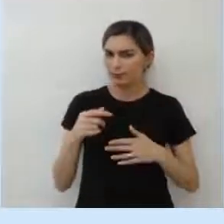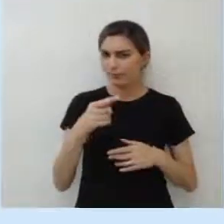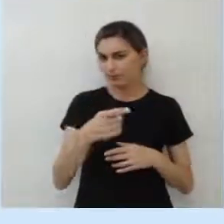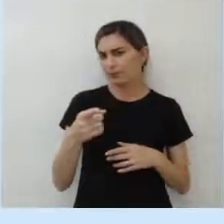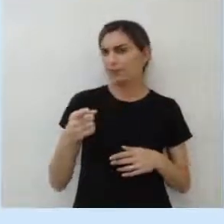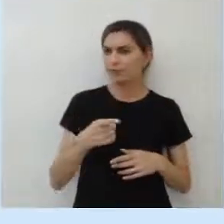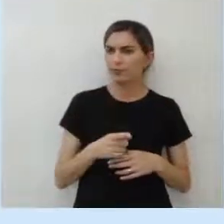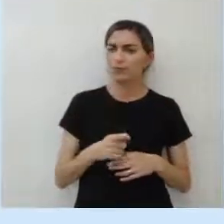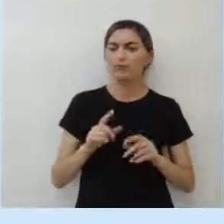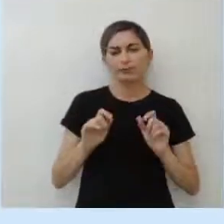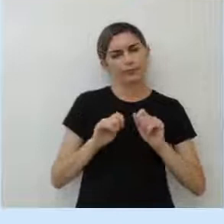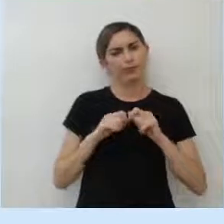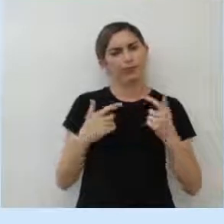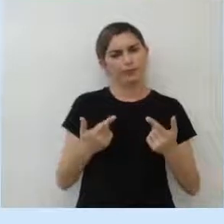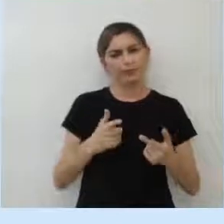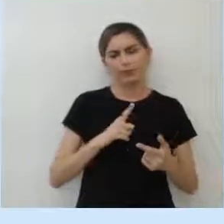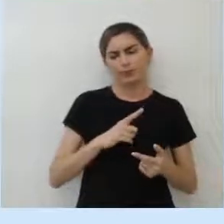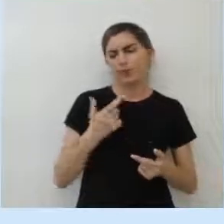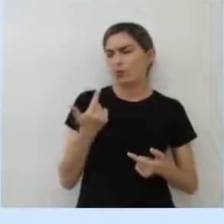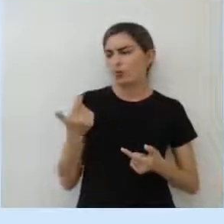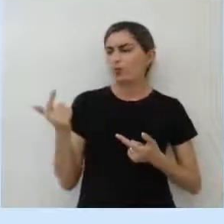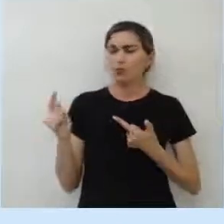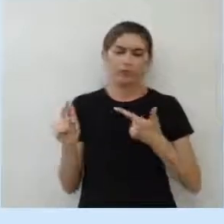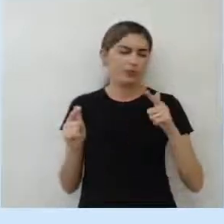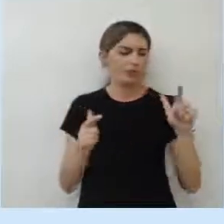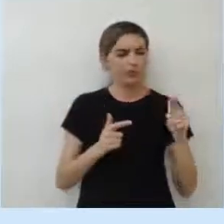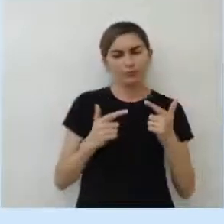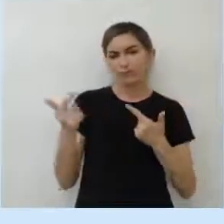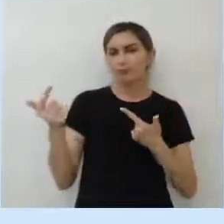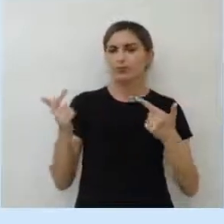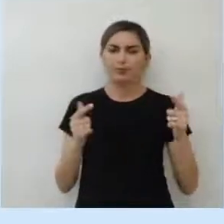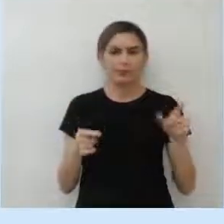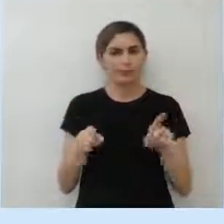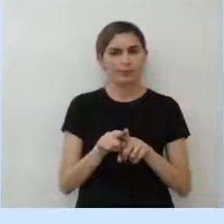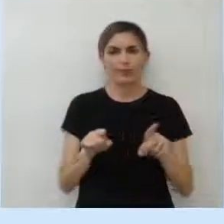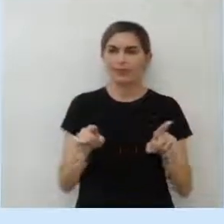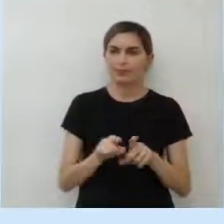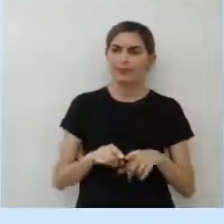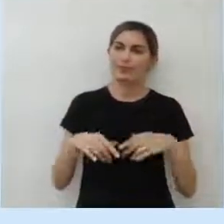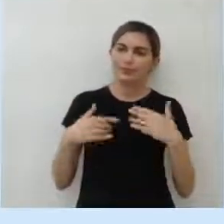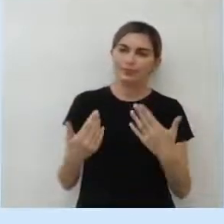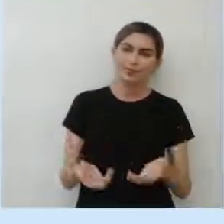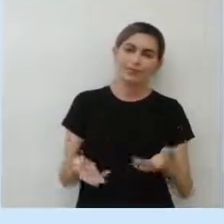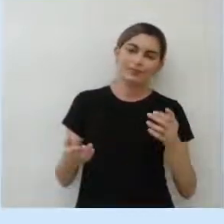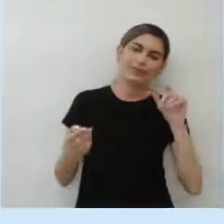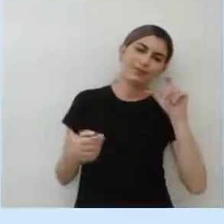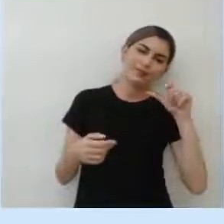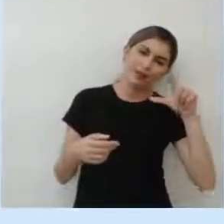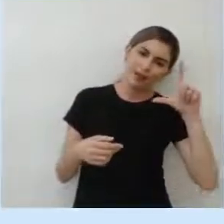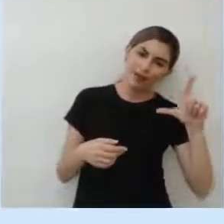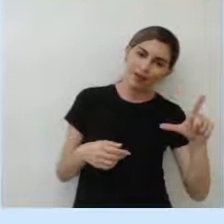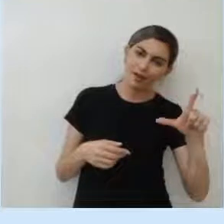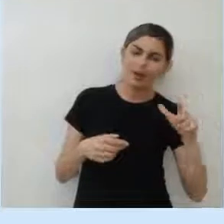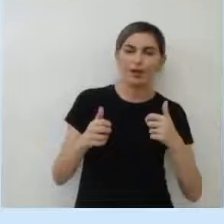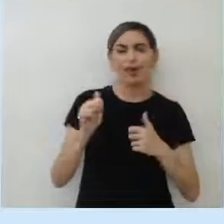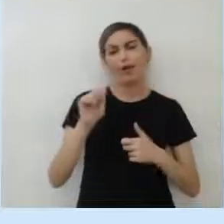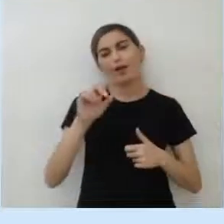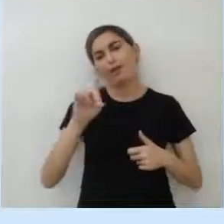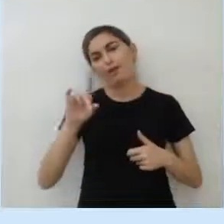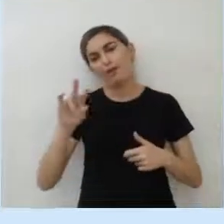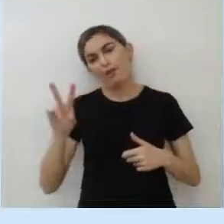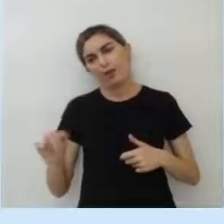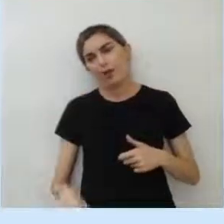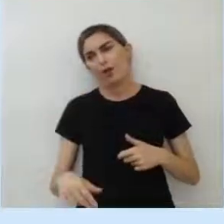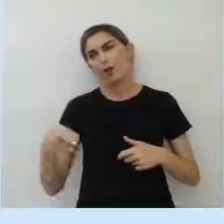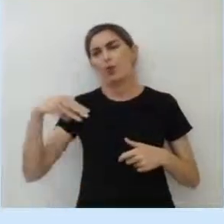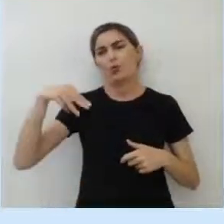tá, gente? Lógico que tem outras questões aí que envolvem isso aí, né? O mal com L é um advérbio, o